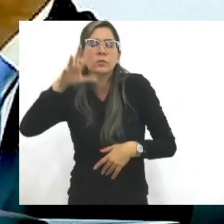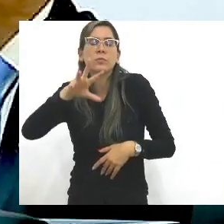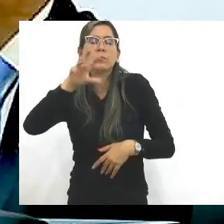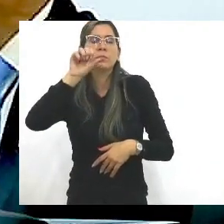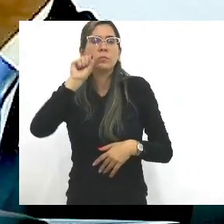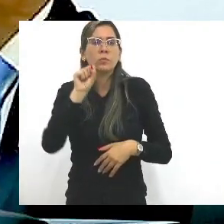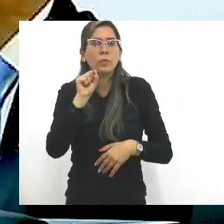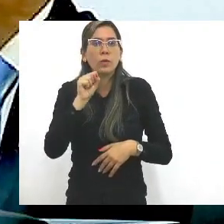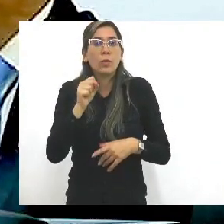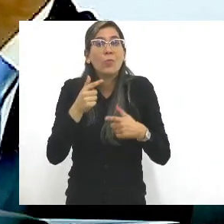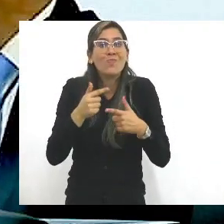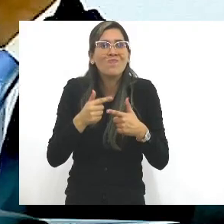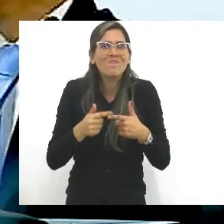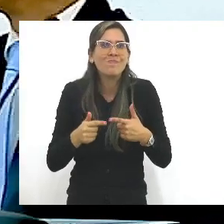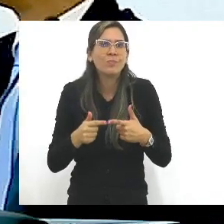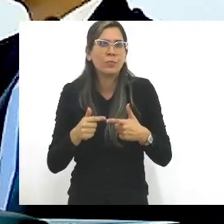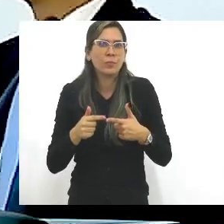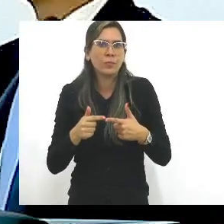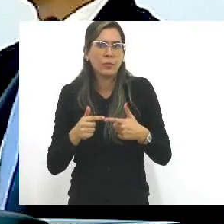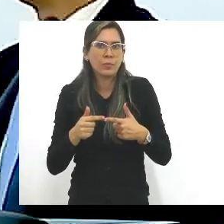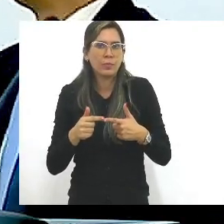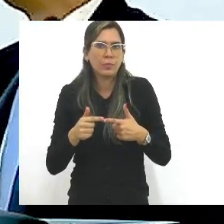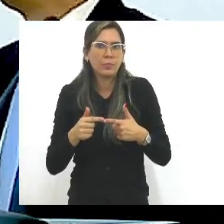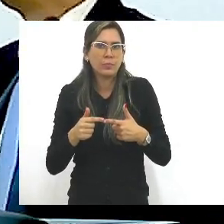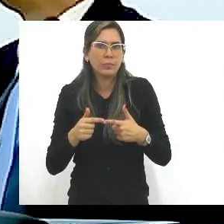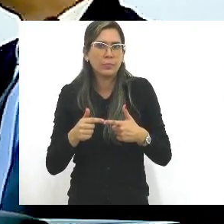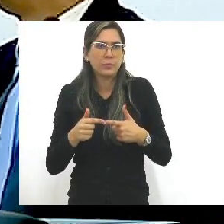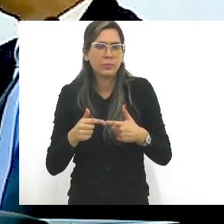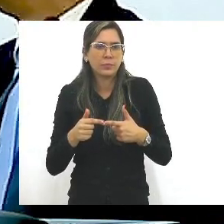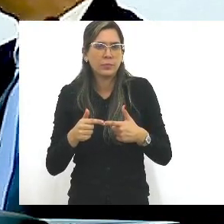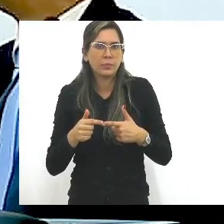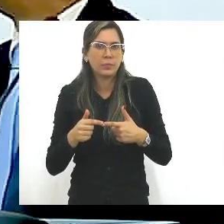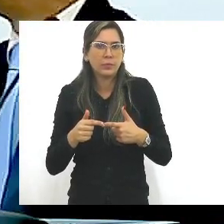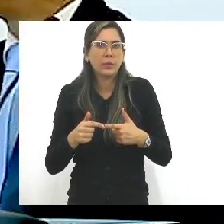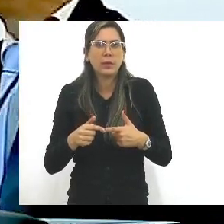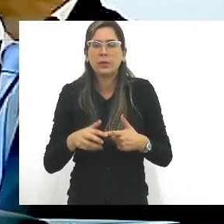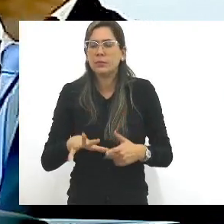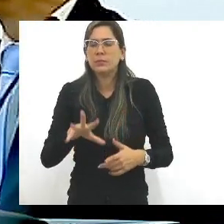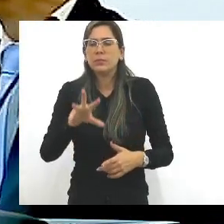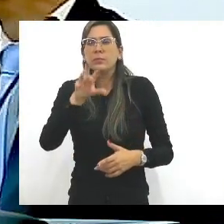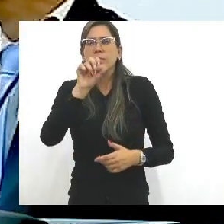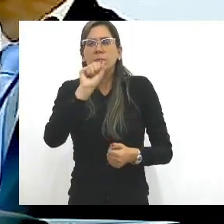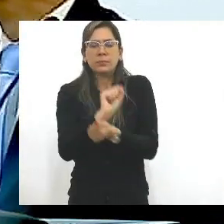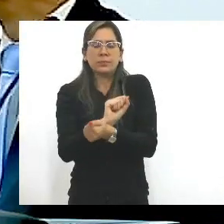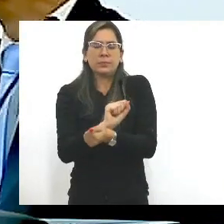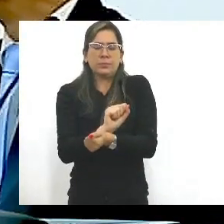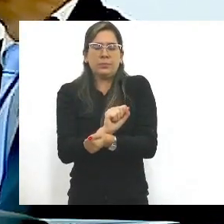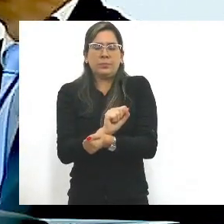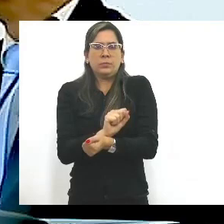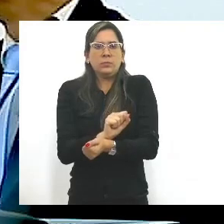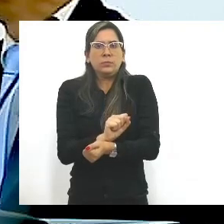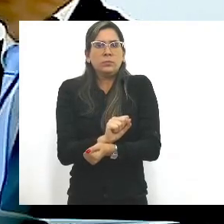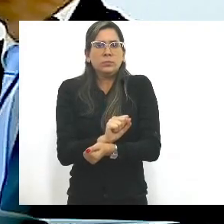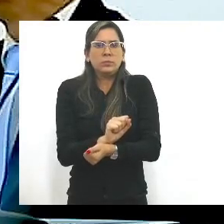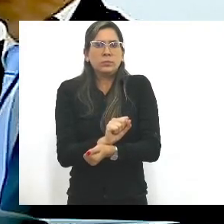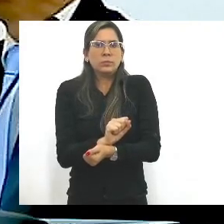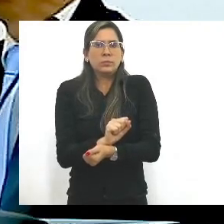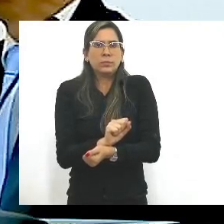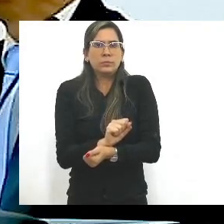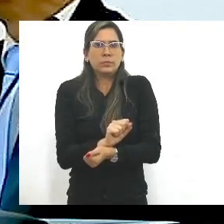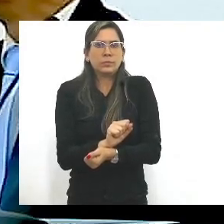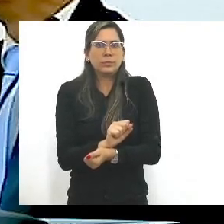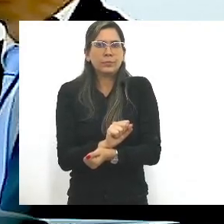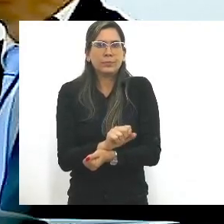ok? O problema é quando a pessoa não respira, é quando realmente aquele objeto